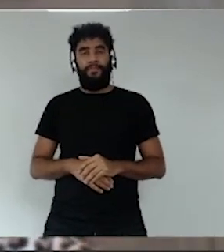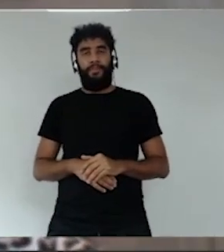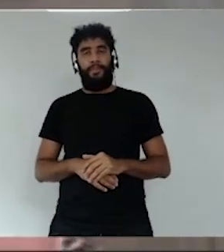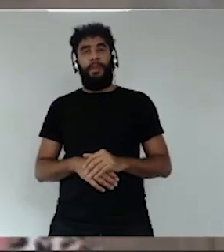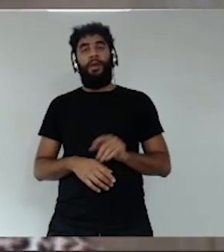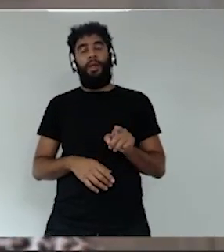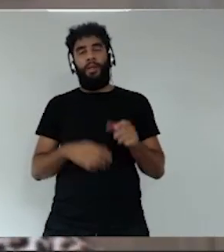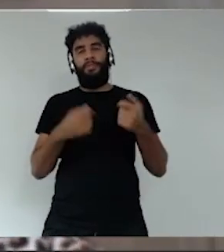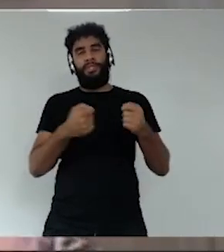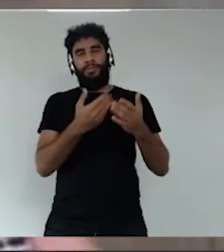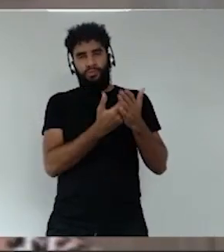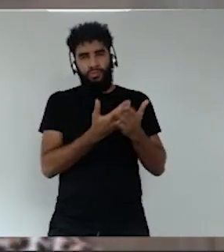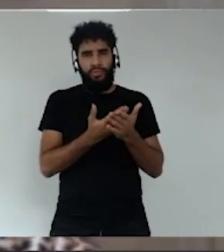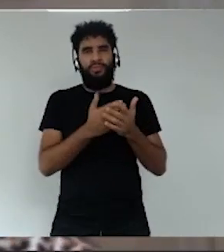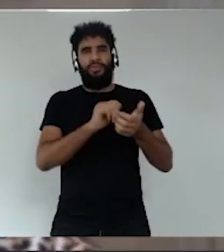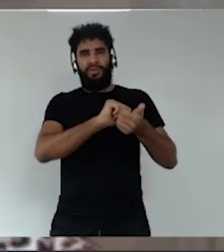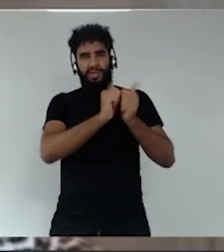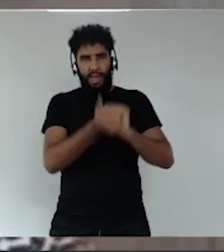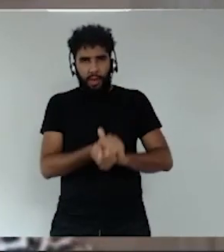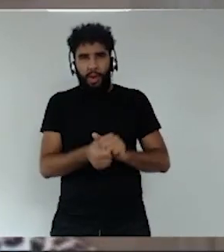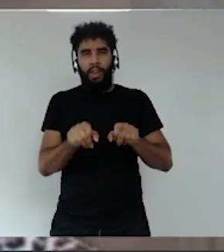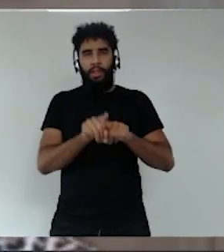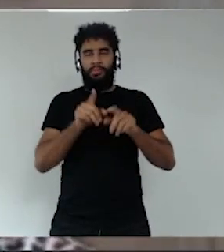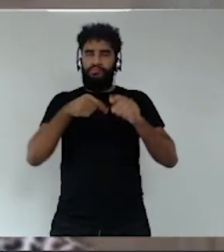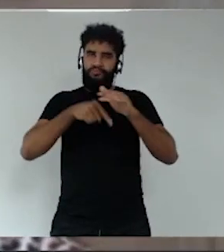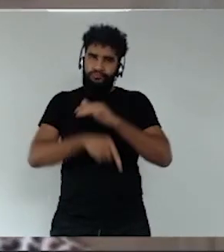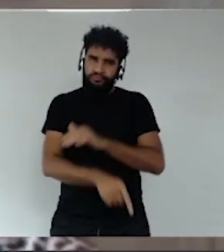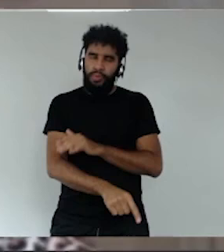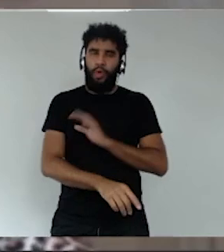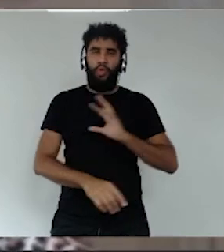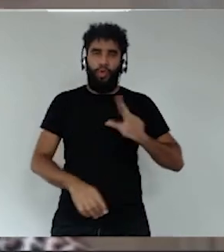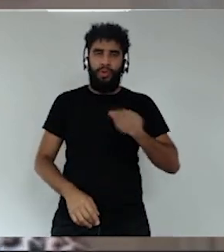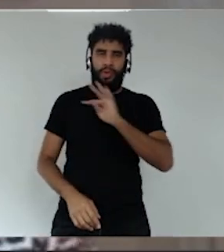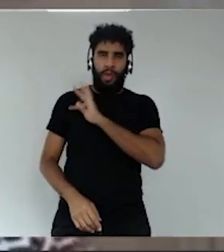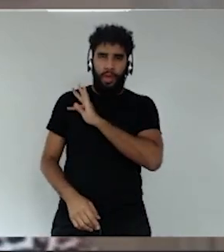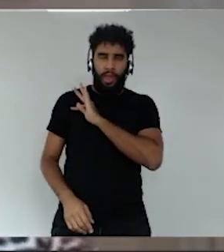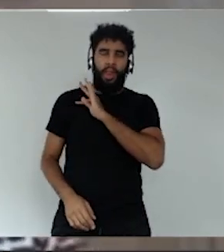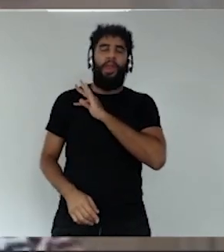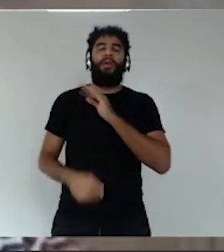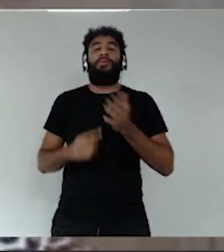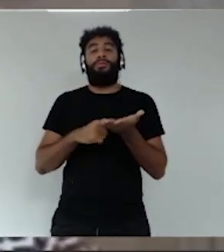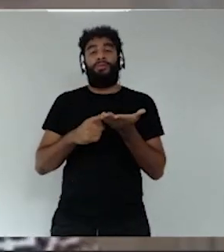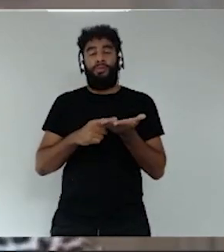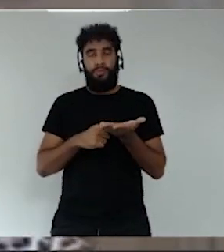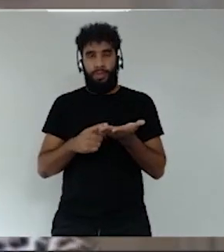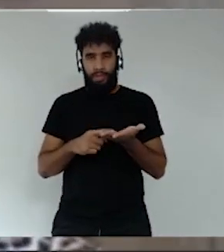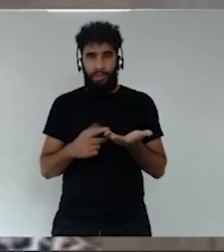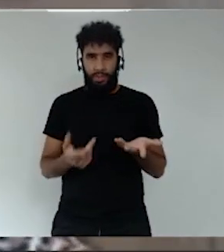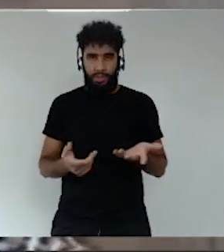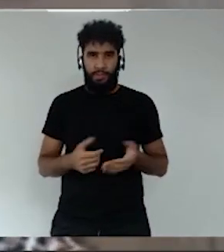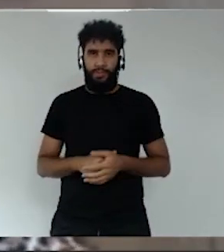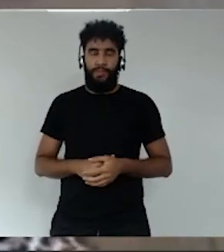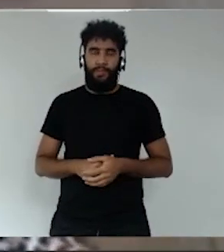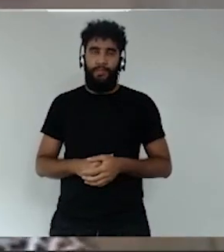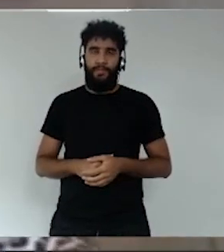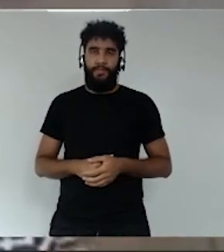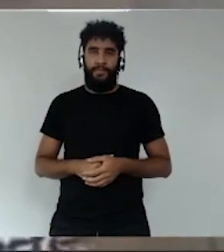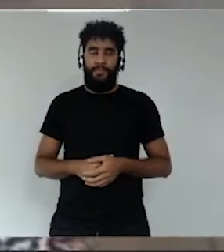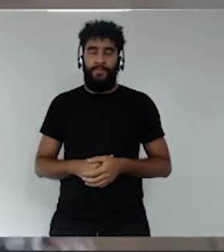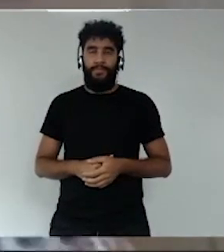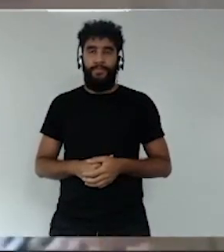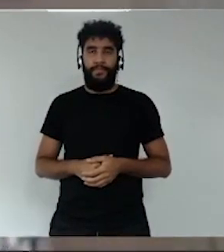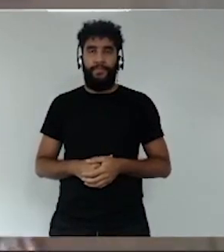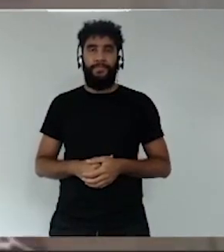adequar e de estudar e de se aprofundar nas técnicas de mediação e na mediação, como eu falei,